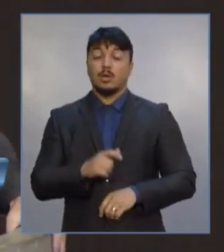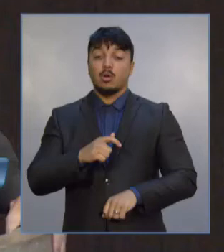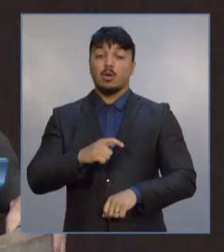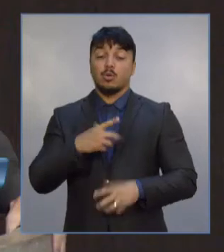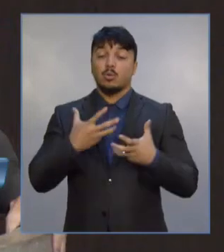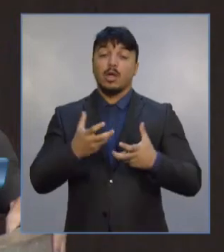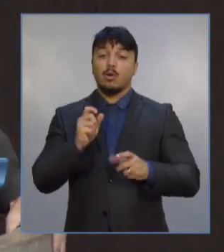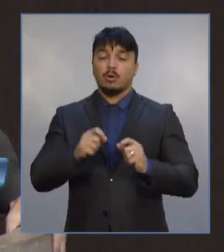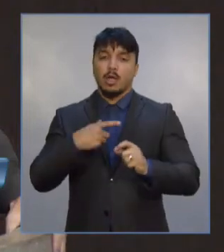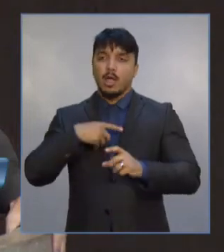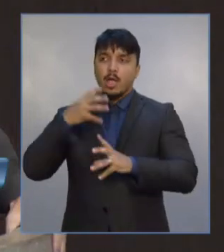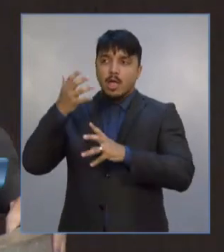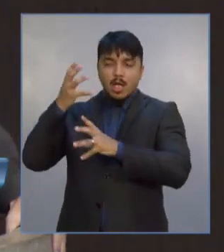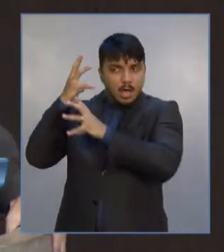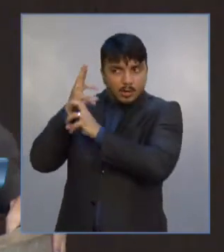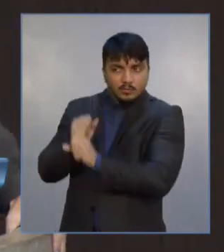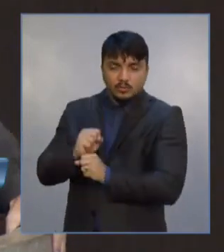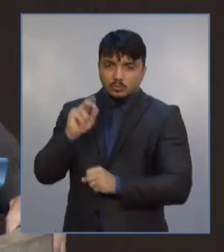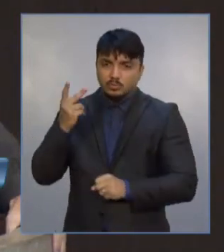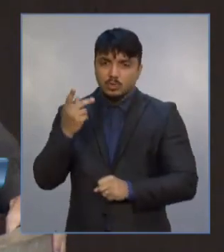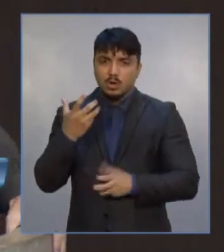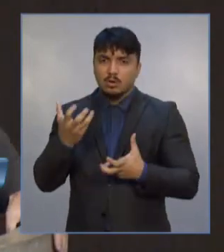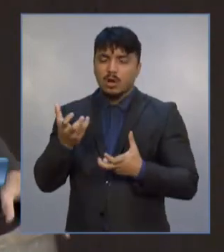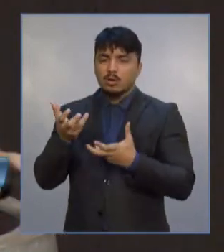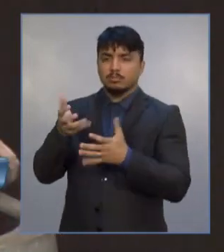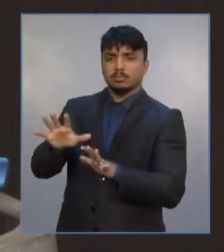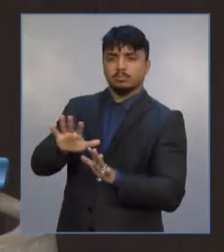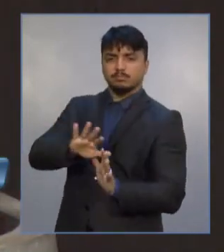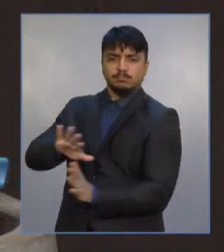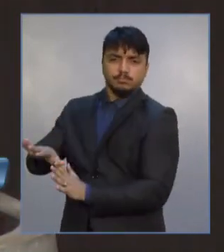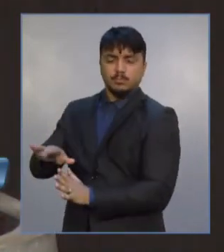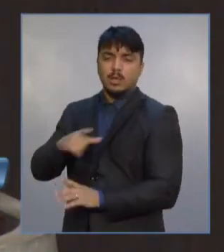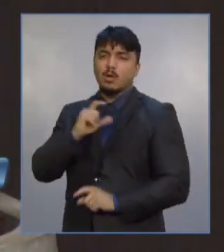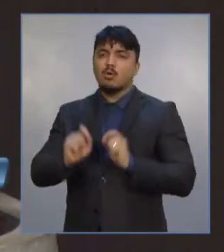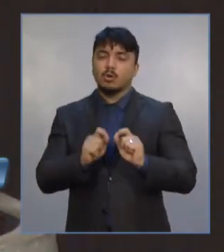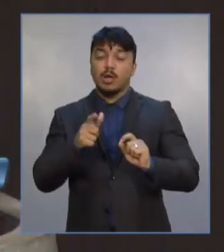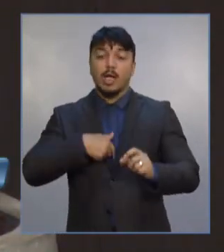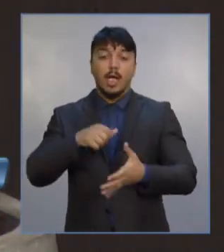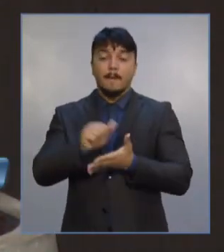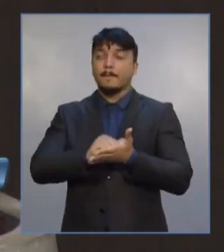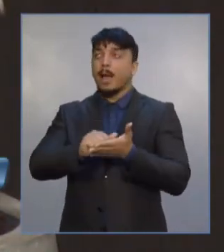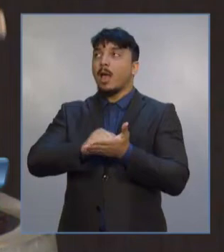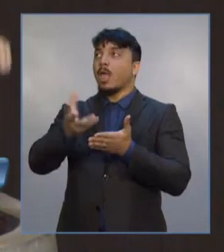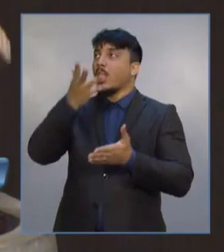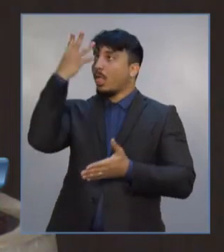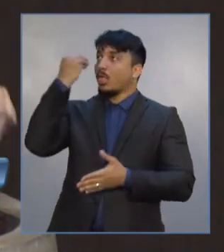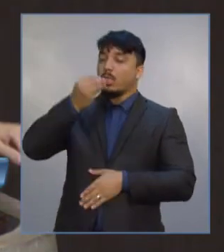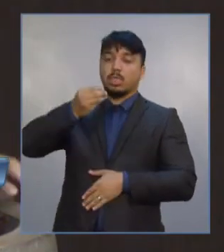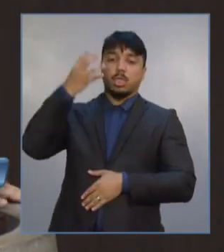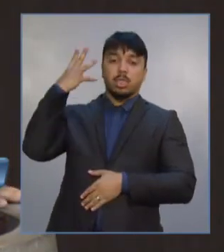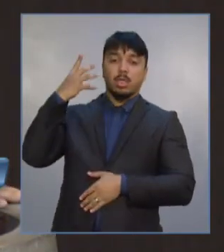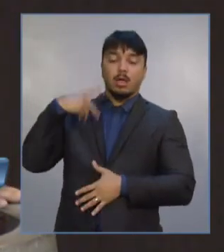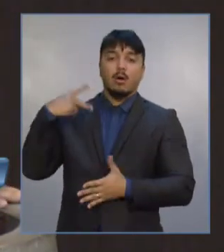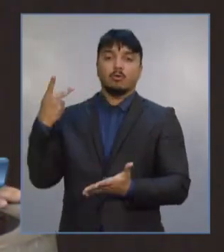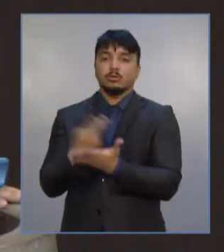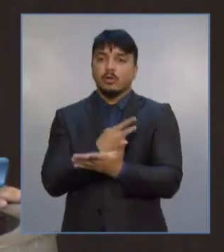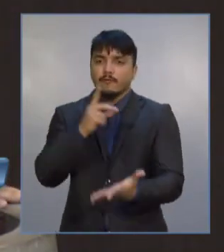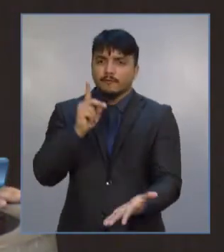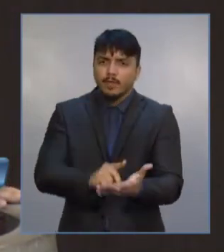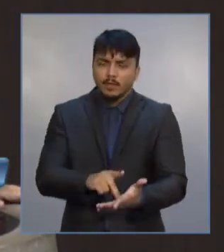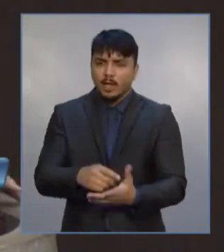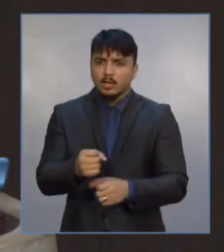esse revisionismo histórico em que se quer apagar o que de fato aconteceu